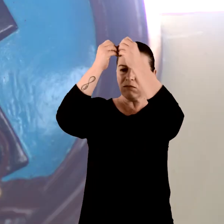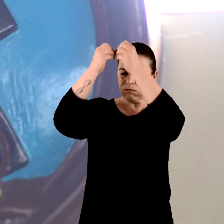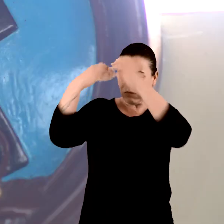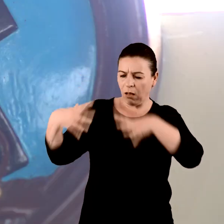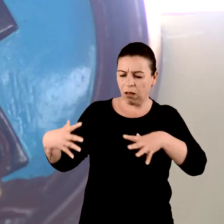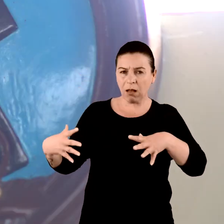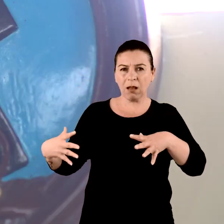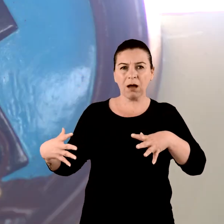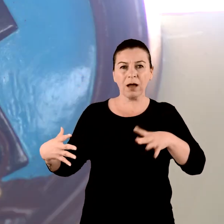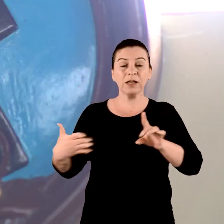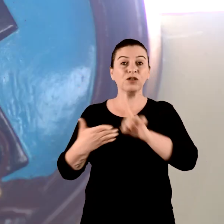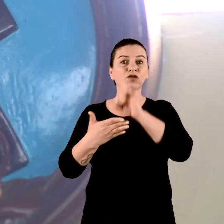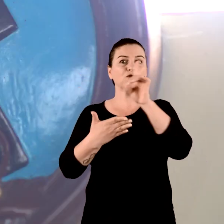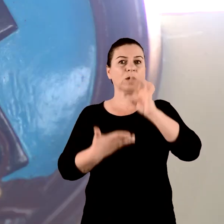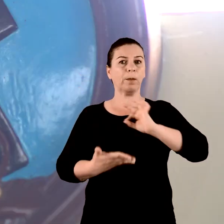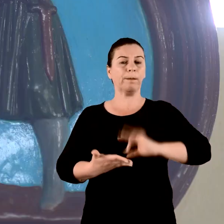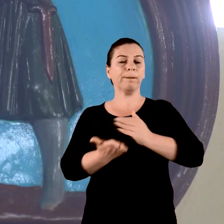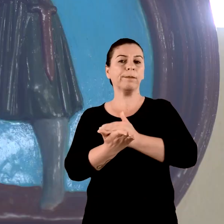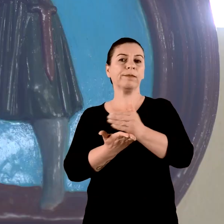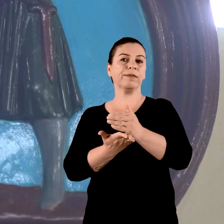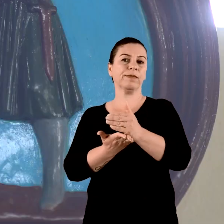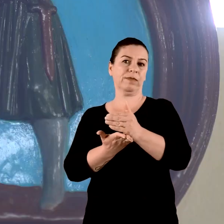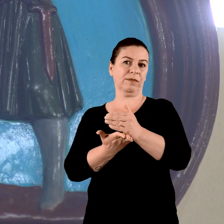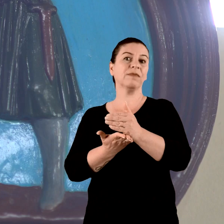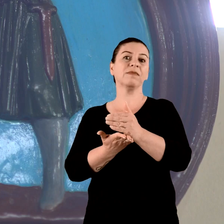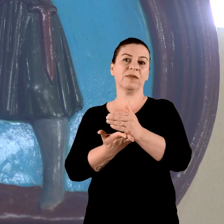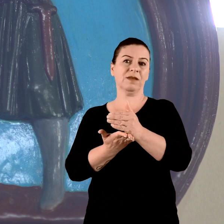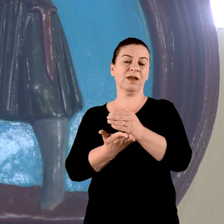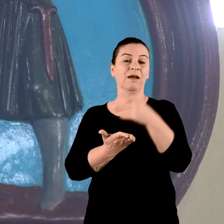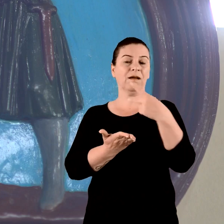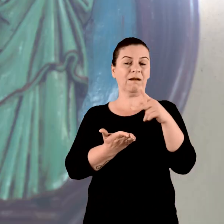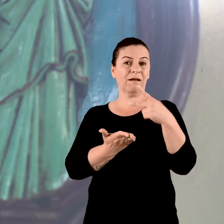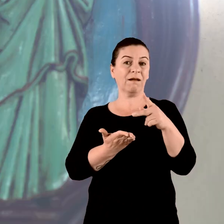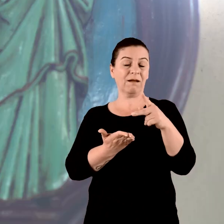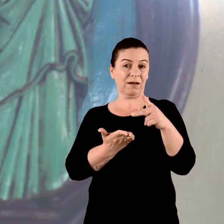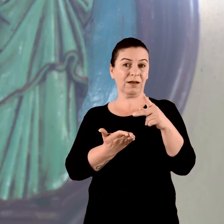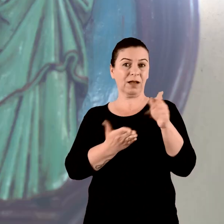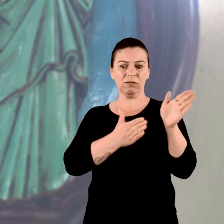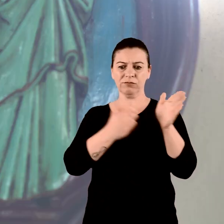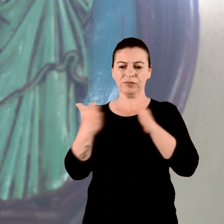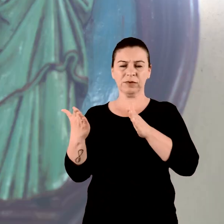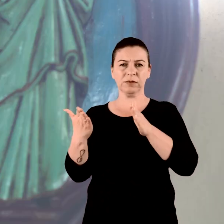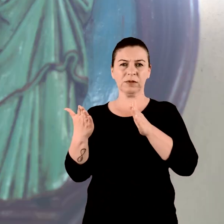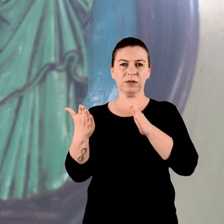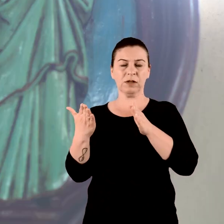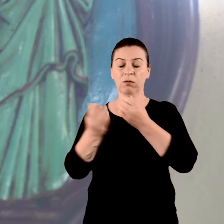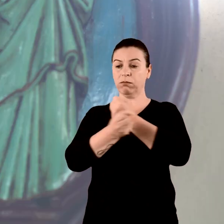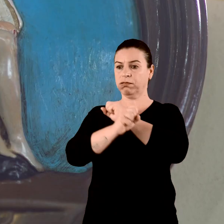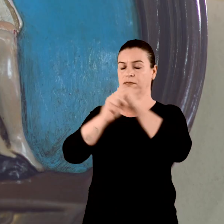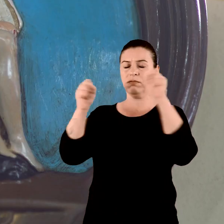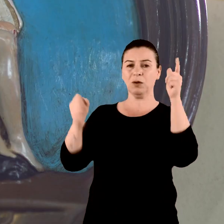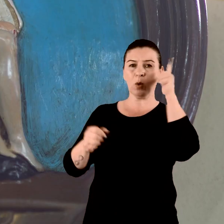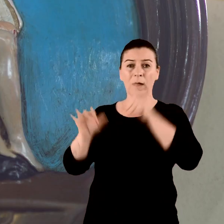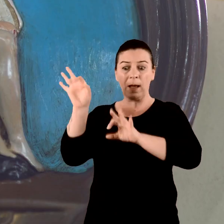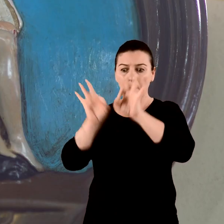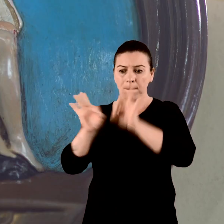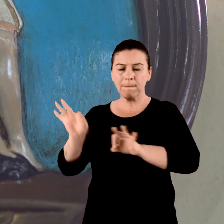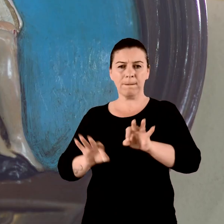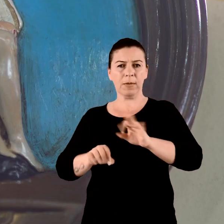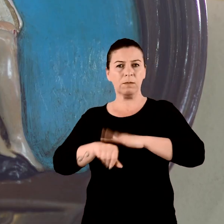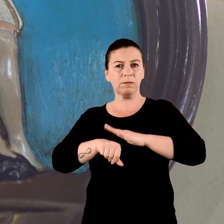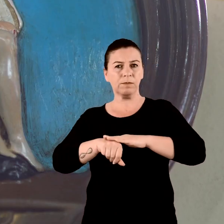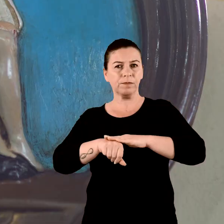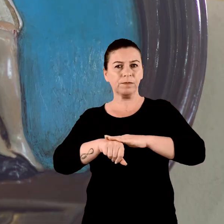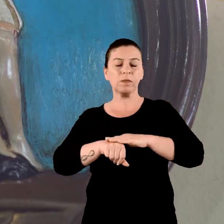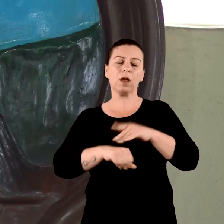a estação cai da parede no dia que o padre vai começar aquela cerimônia. Aí ele vem desesperado atrás de mim, se